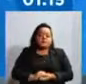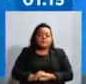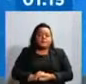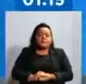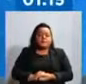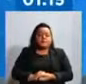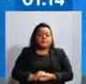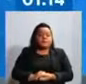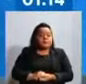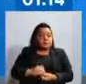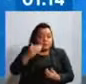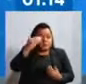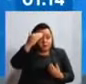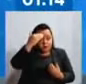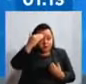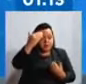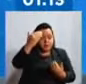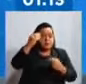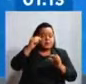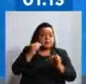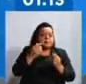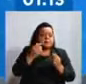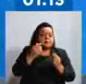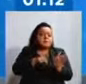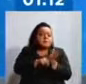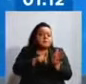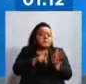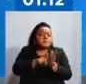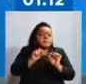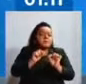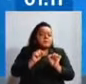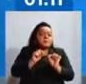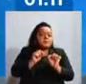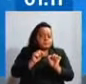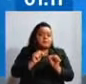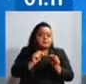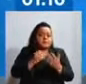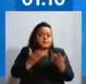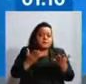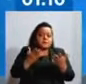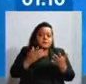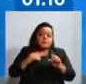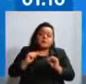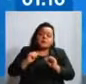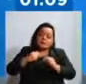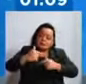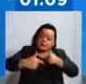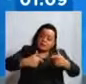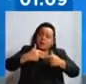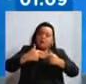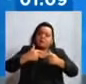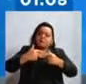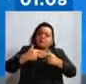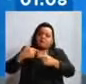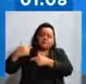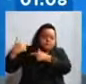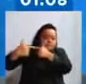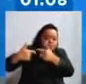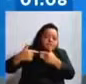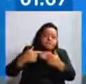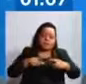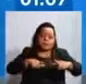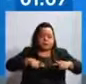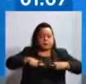Obrigado pela pergunta, Breno Mendes. A questão de geração de emprego e renda é uma